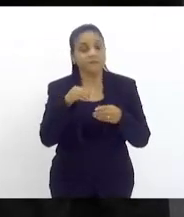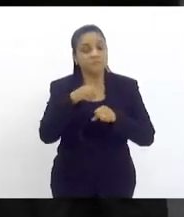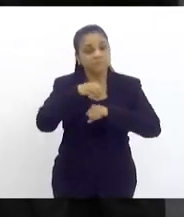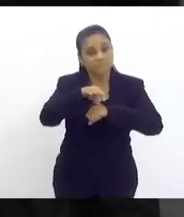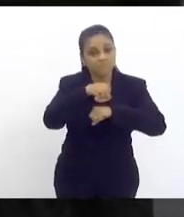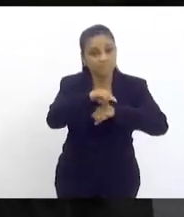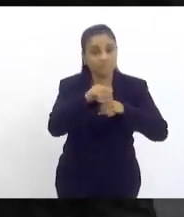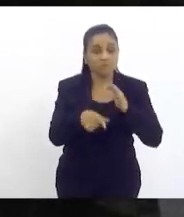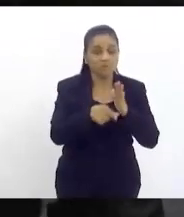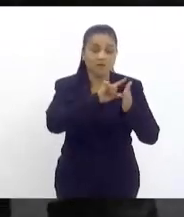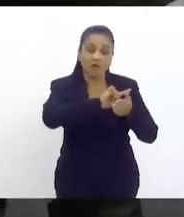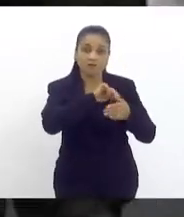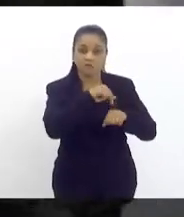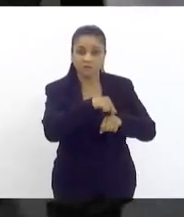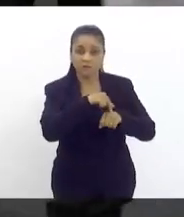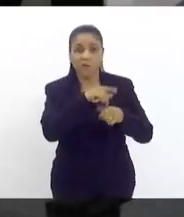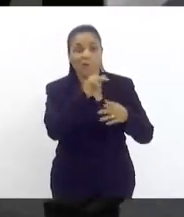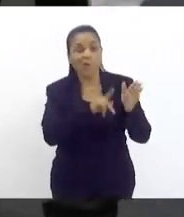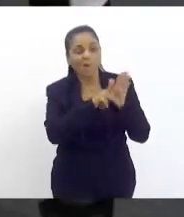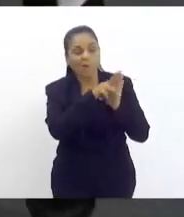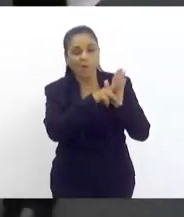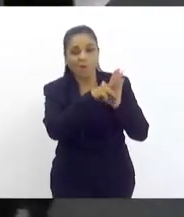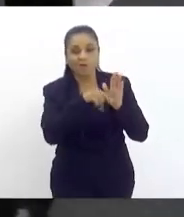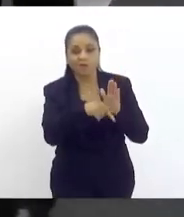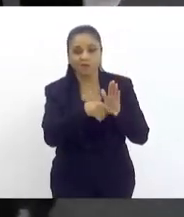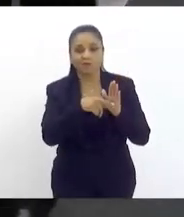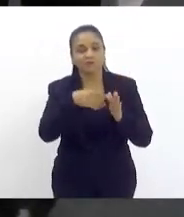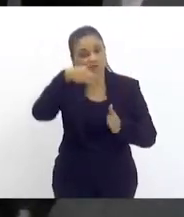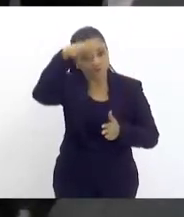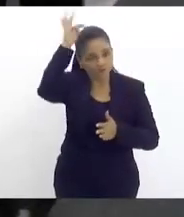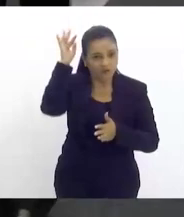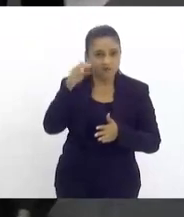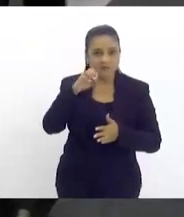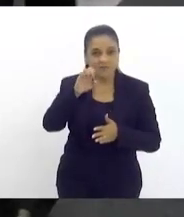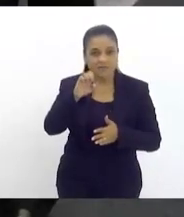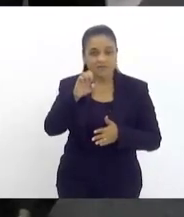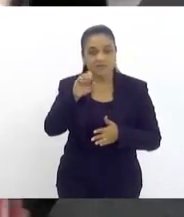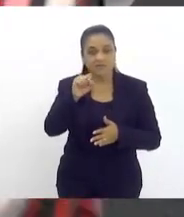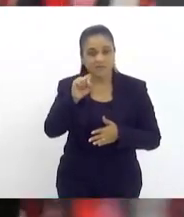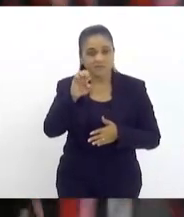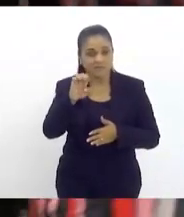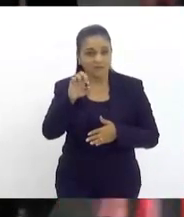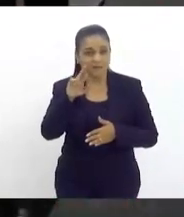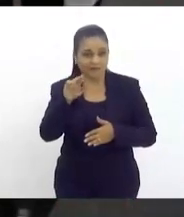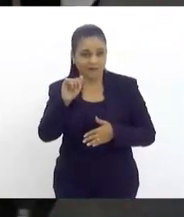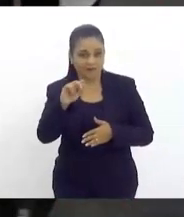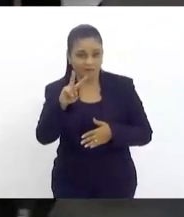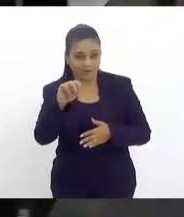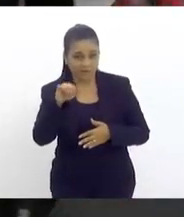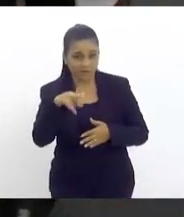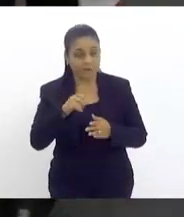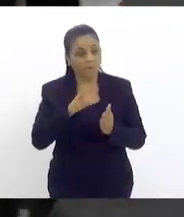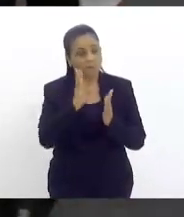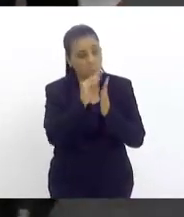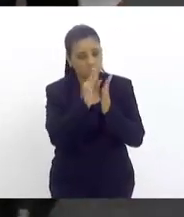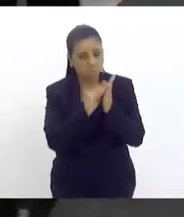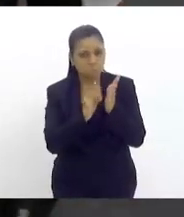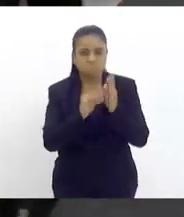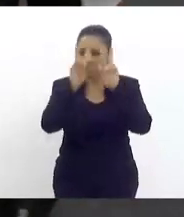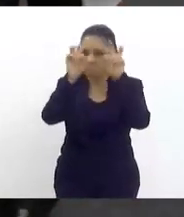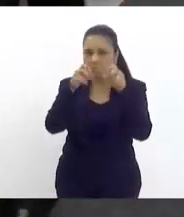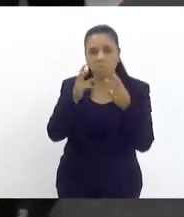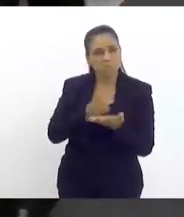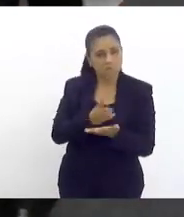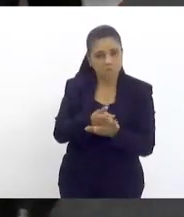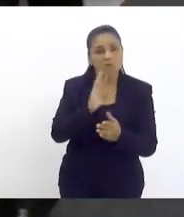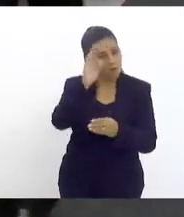anterior, que foi no projeto do deputado Flávio Serafini, com o mesmo conteúdo de sessão. E a gente votou isso